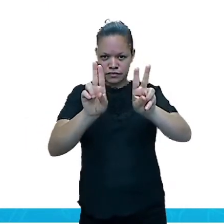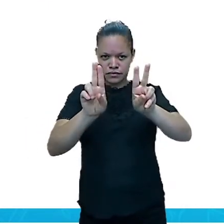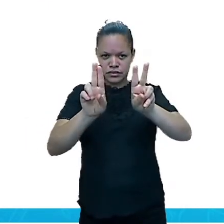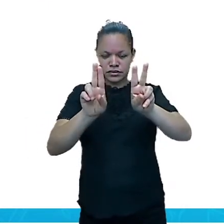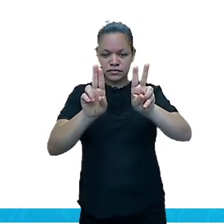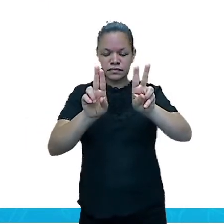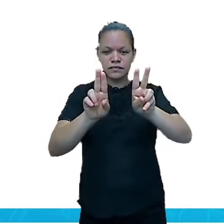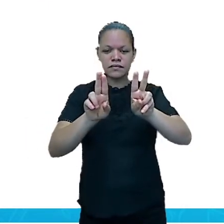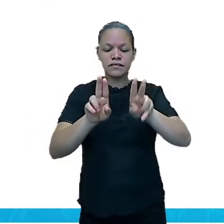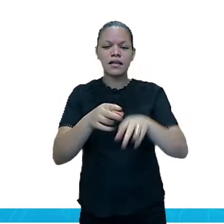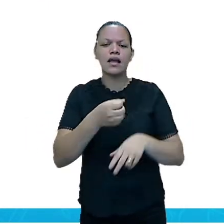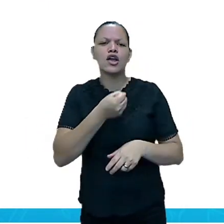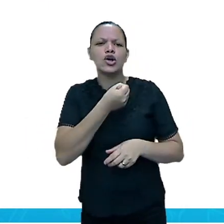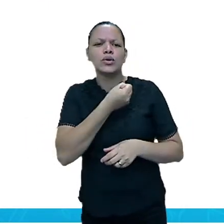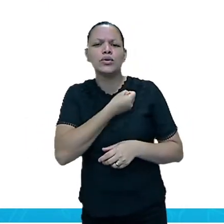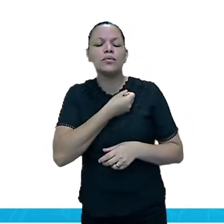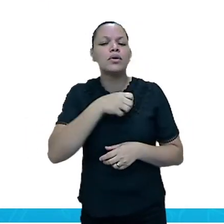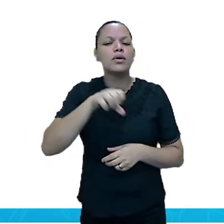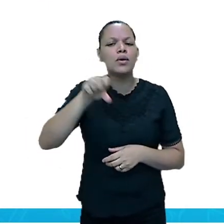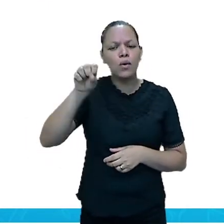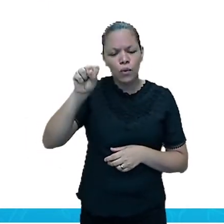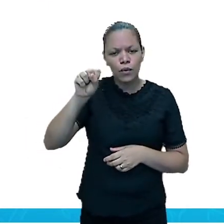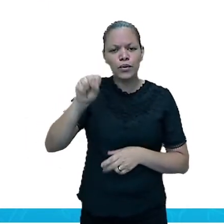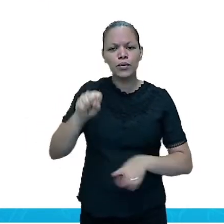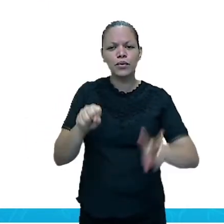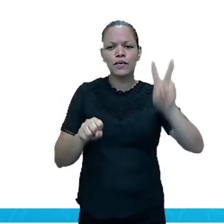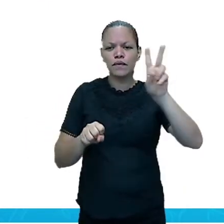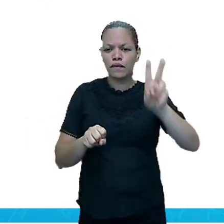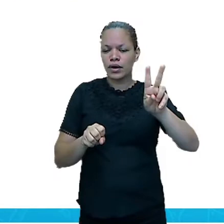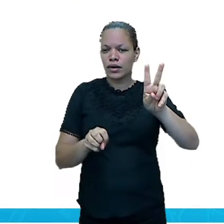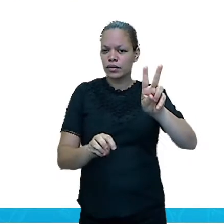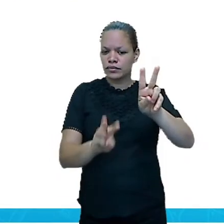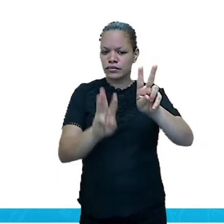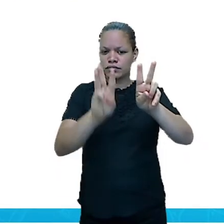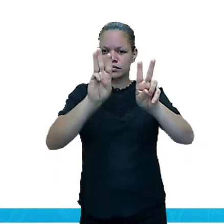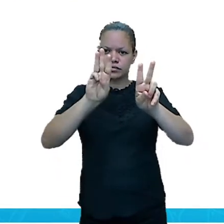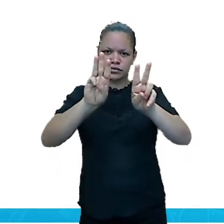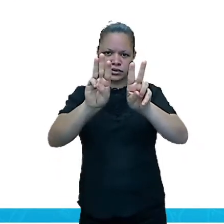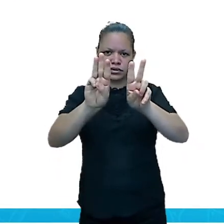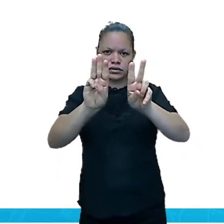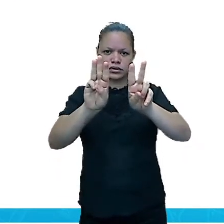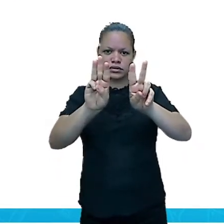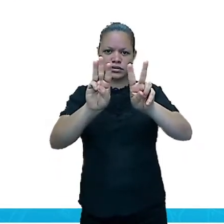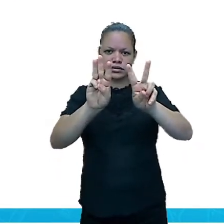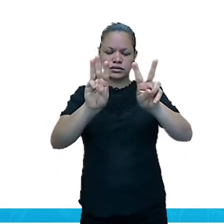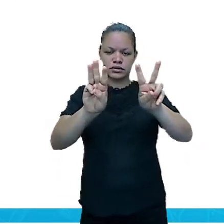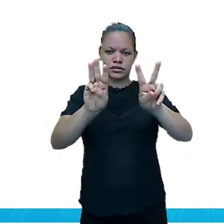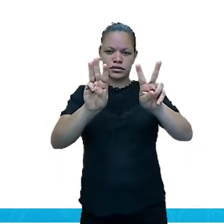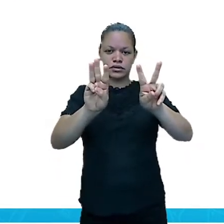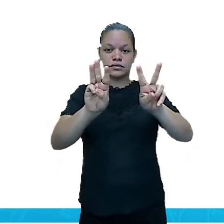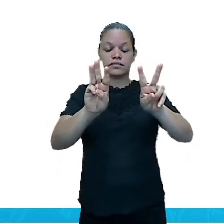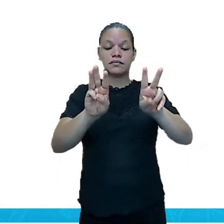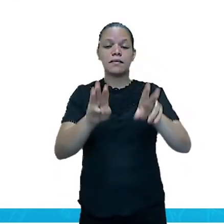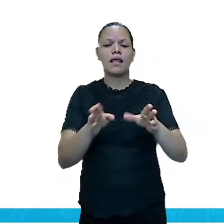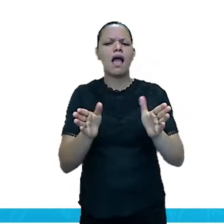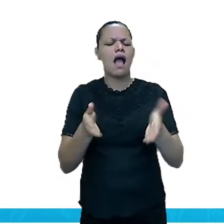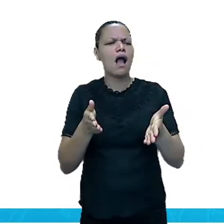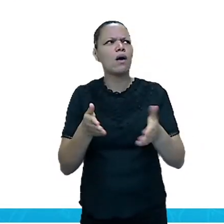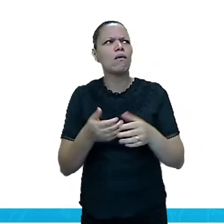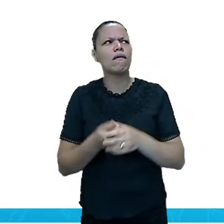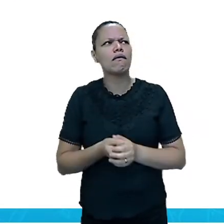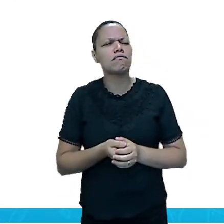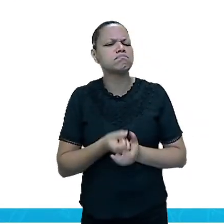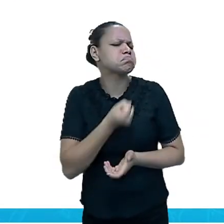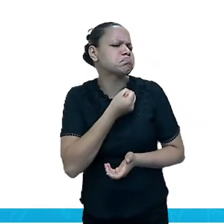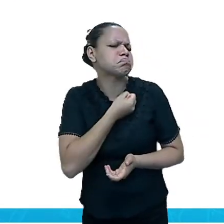V e 3 letras I, o 9, agora o 9. Vamos olhar aqui,